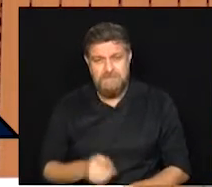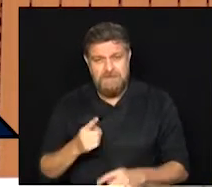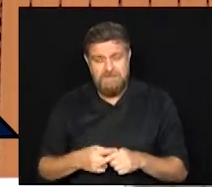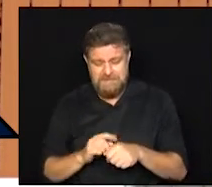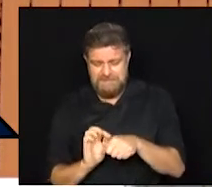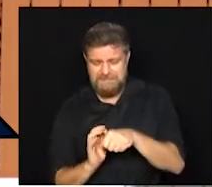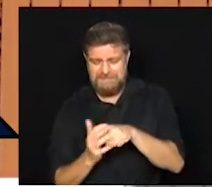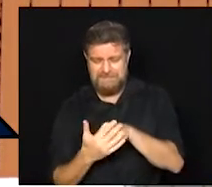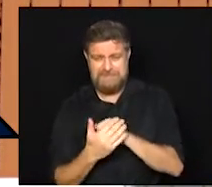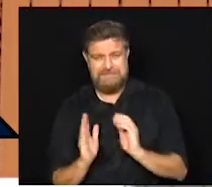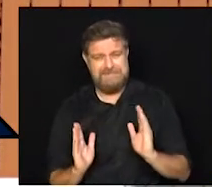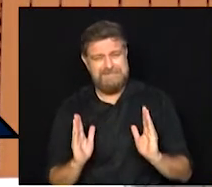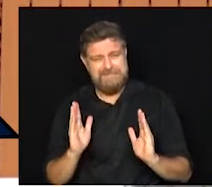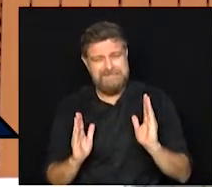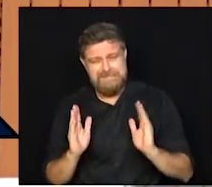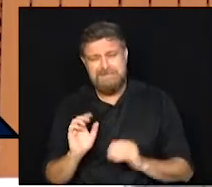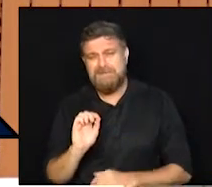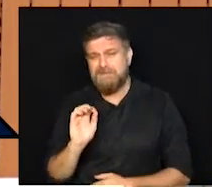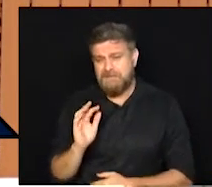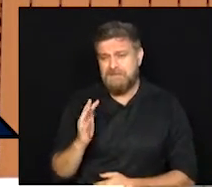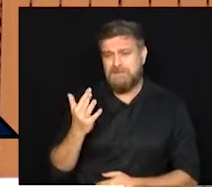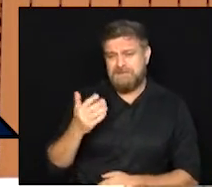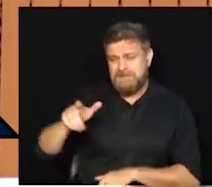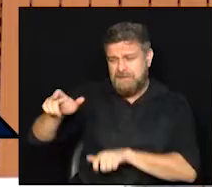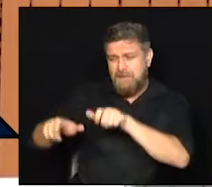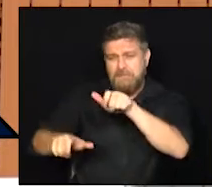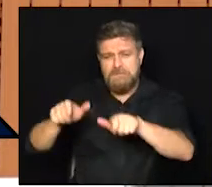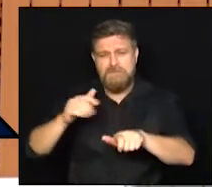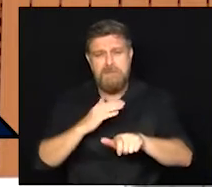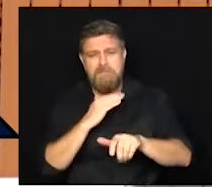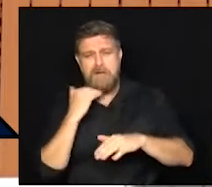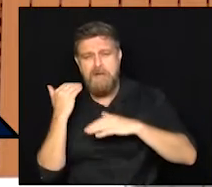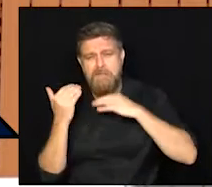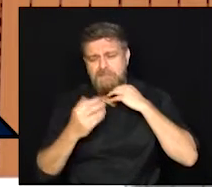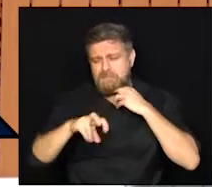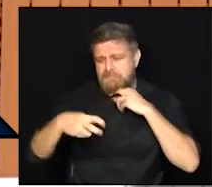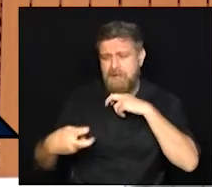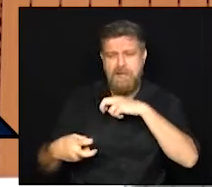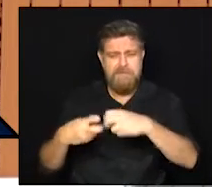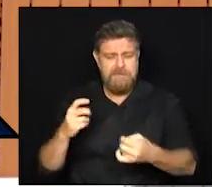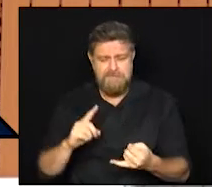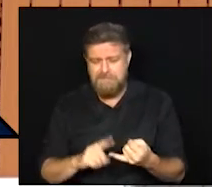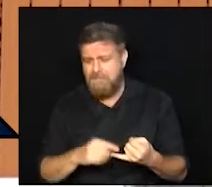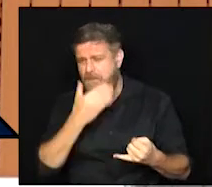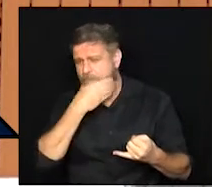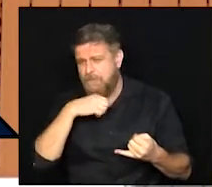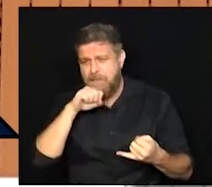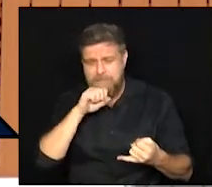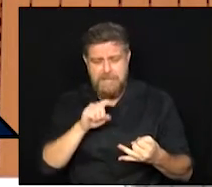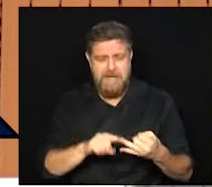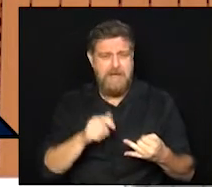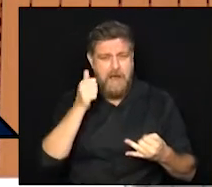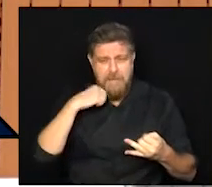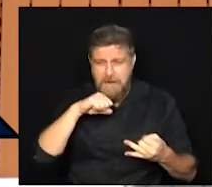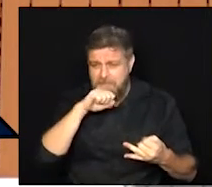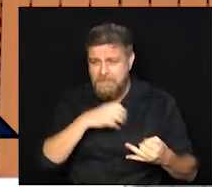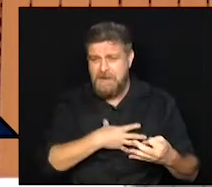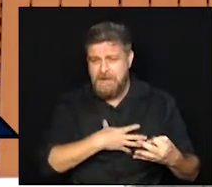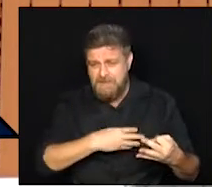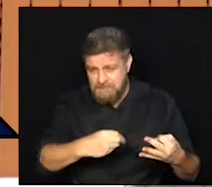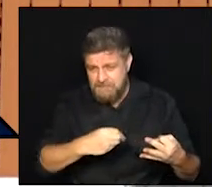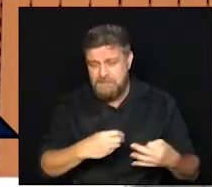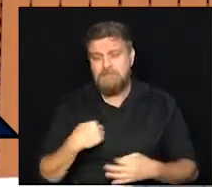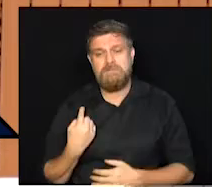pandemia, que realmente estão levando muitos entes queridos, pais, mães, filhos, e sabemos da nossa